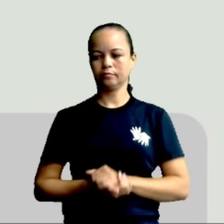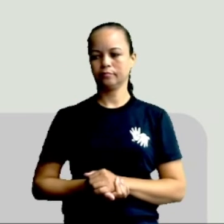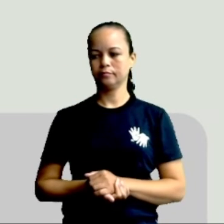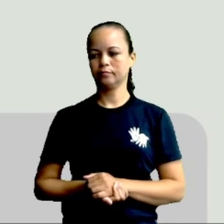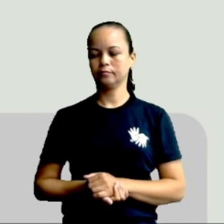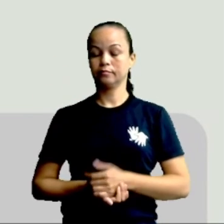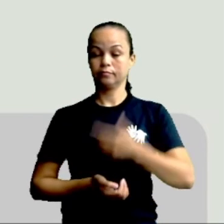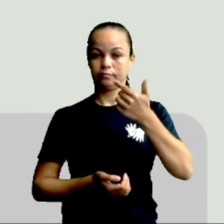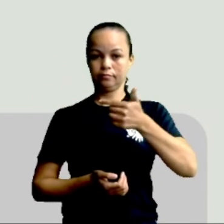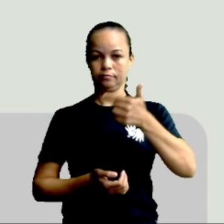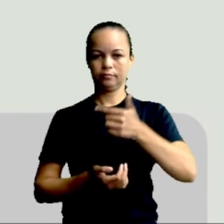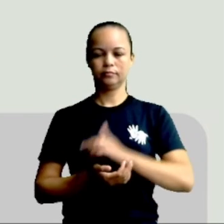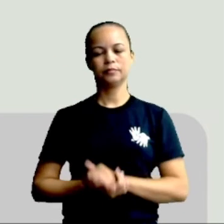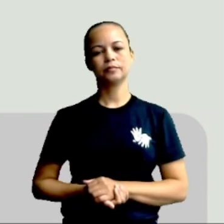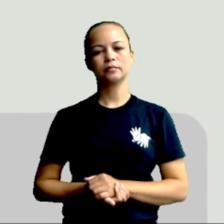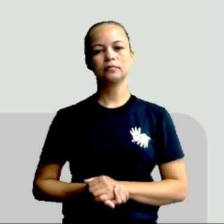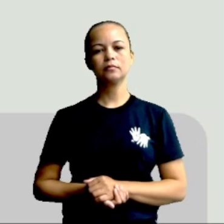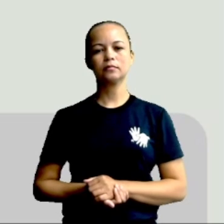No segundo é o seguinte.